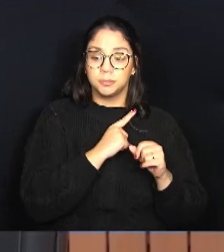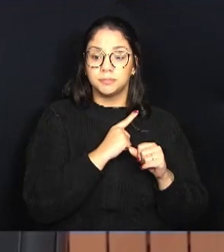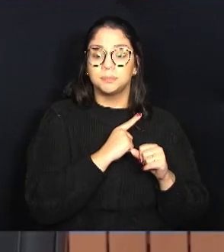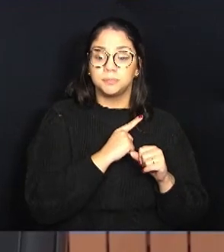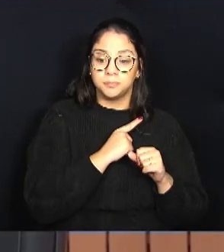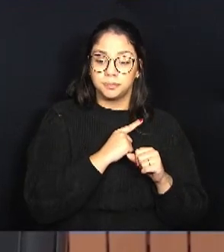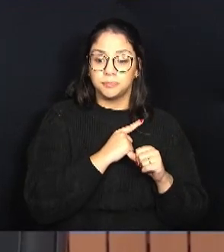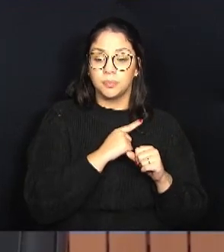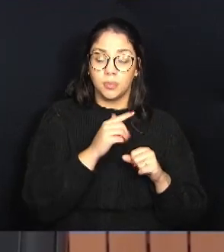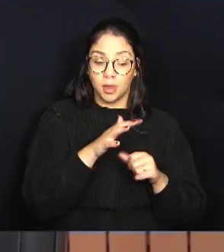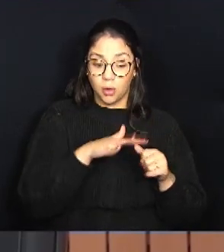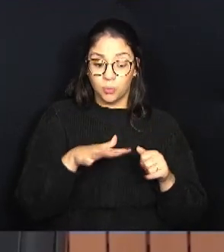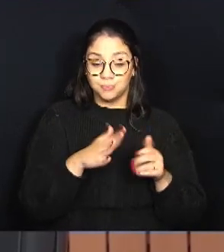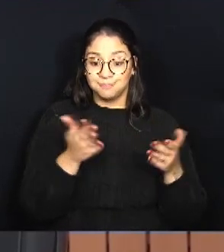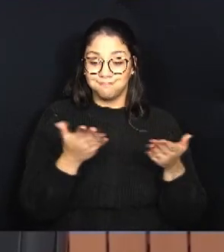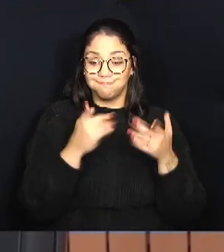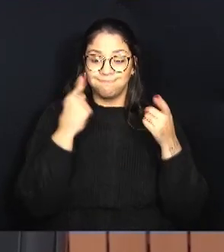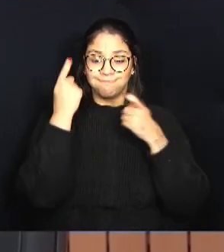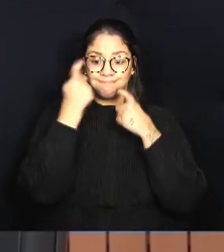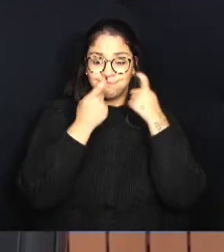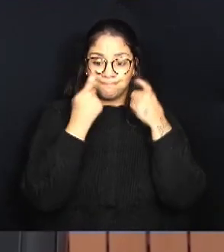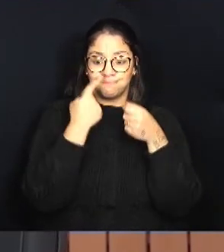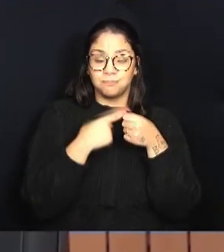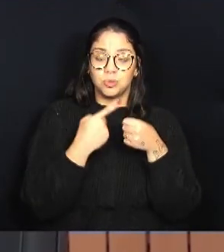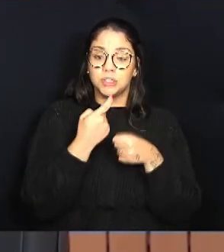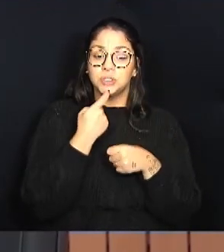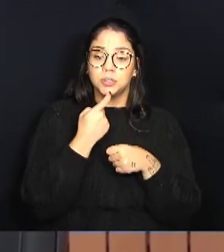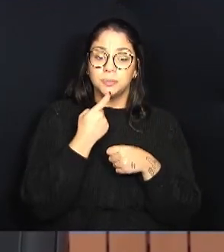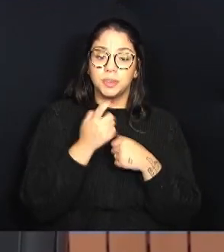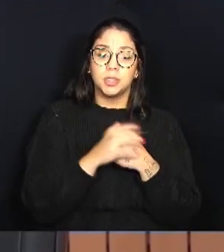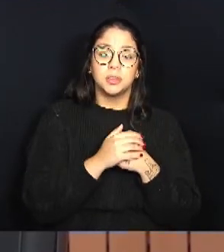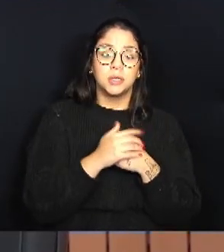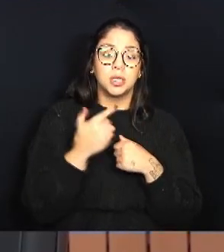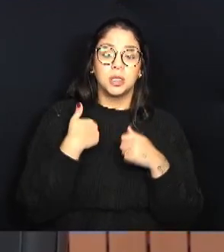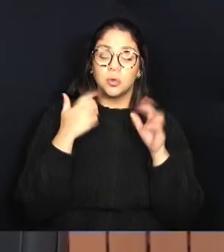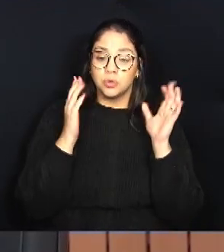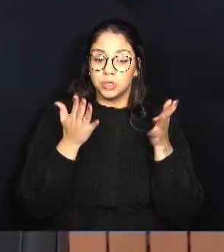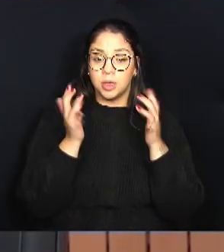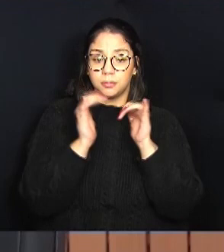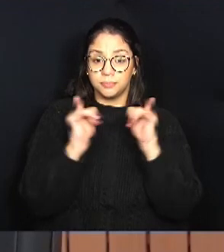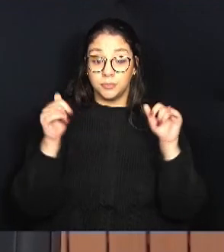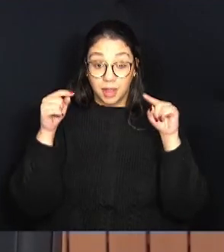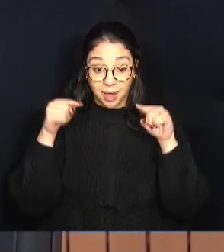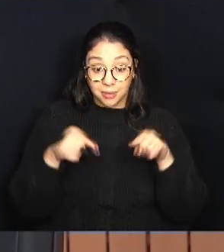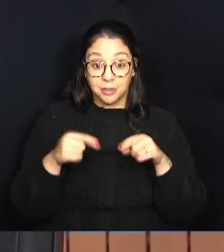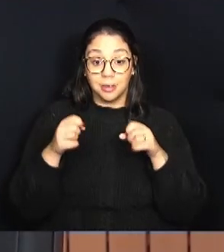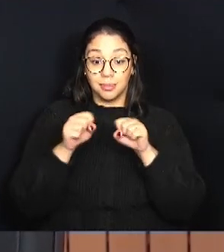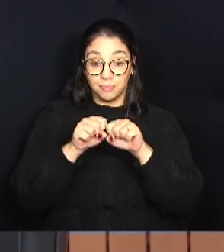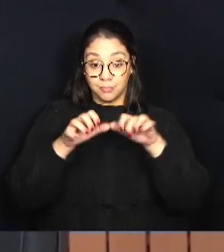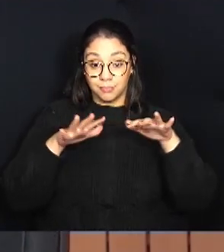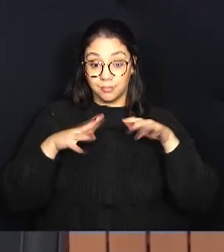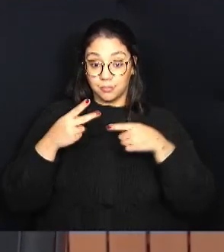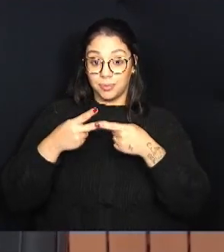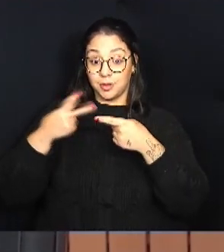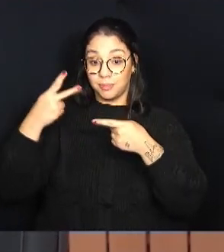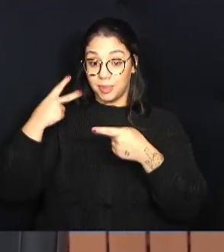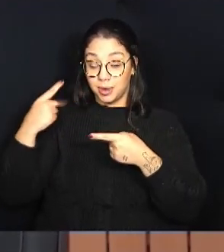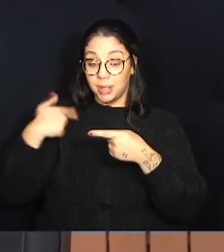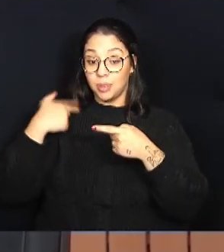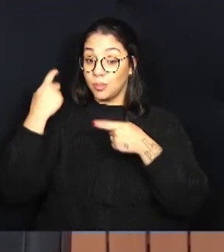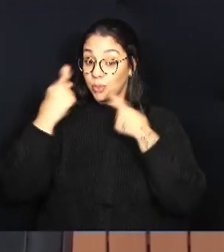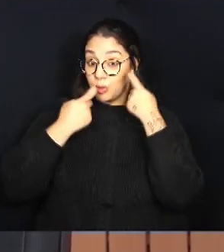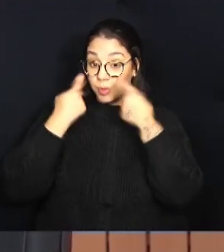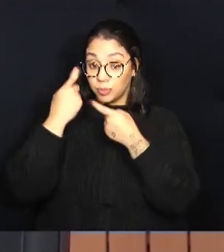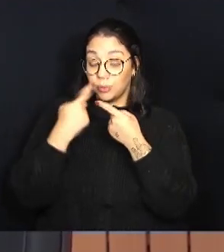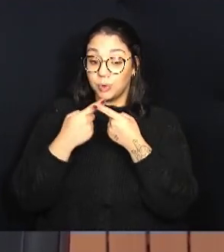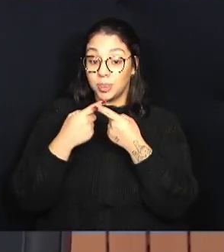um cenário mais preocupante aqui no município de Campinas. E como eu já disse até nesse plenário há 2 semanas atrás, eu me preocupo porque eu acredito que a